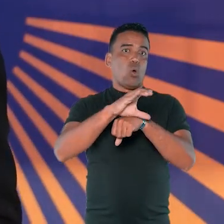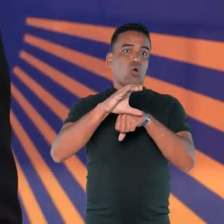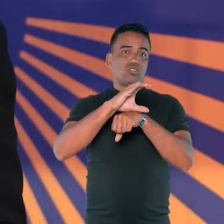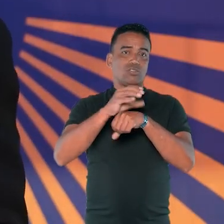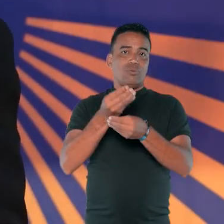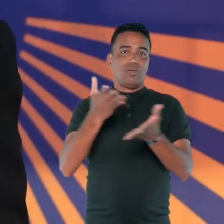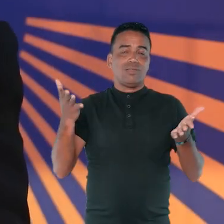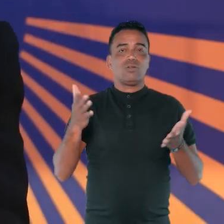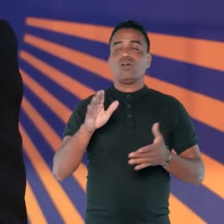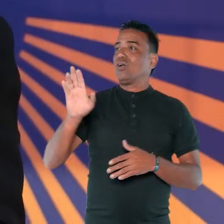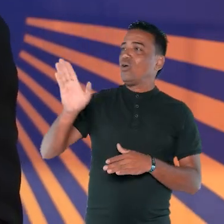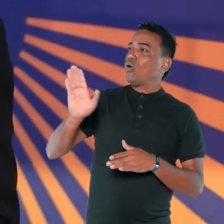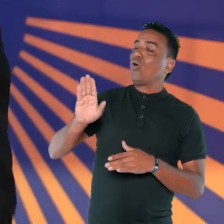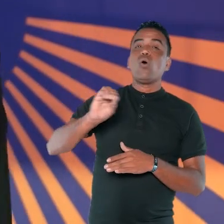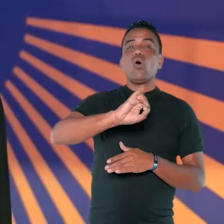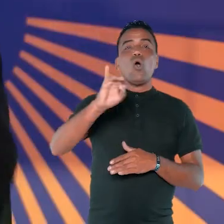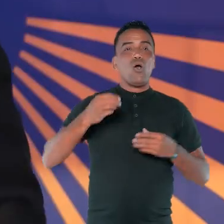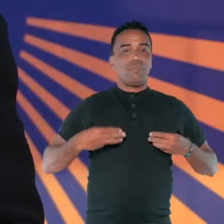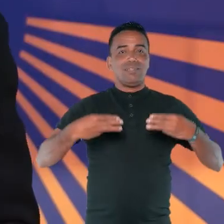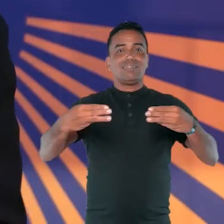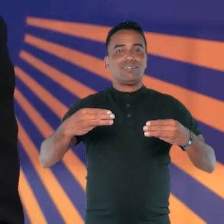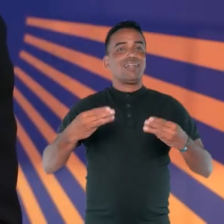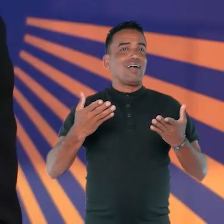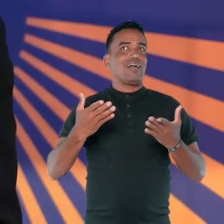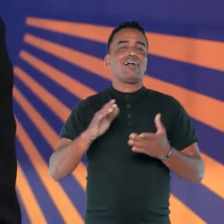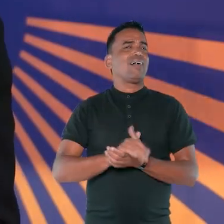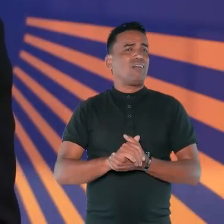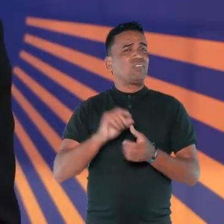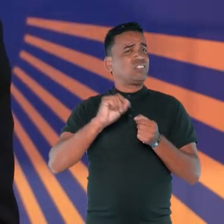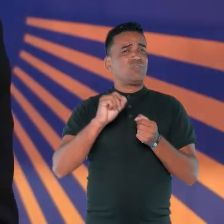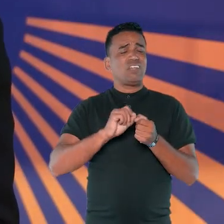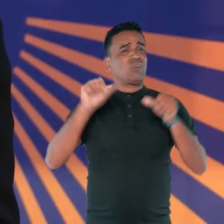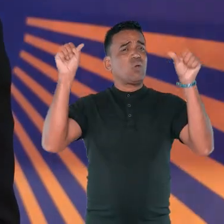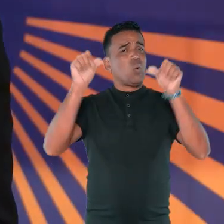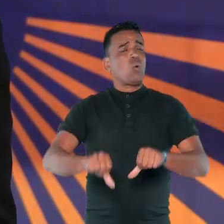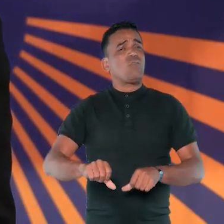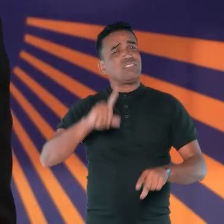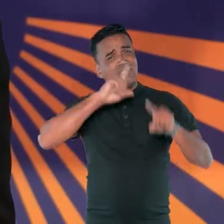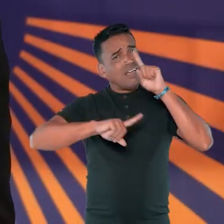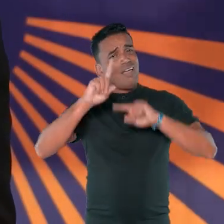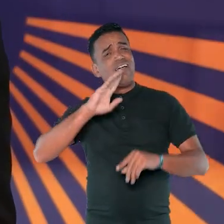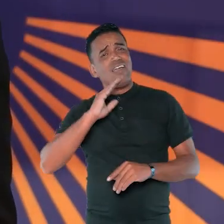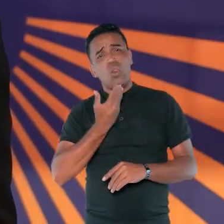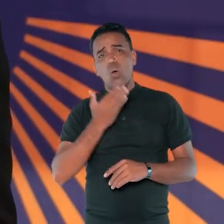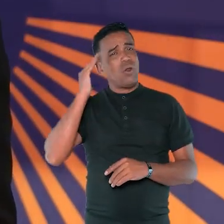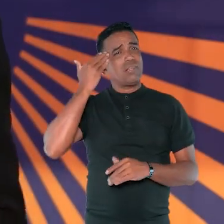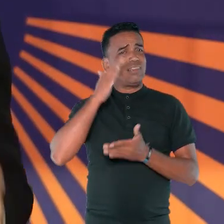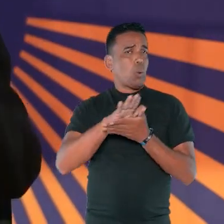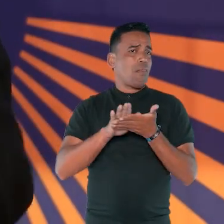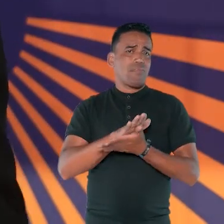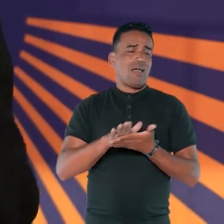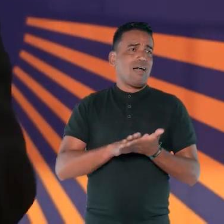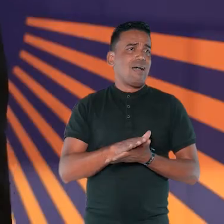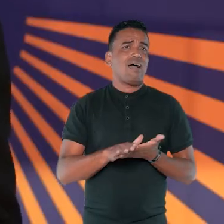que eu entro, falo assim, oi, Carmen, que bom você aqui, eu queria te falar que aquilo ali que vocês fizeram foi péssimo, vocês erraram, não entenderam nada, e